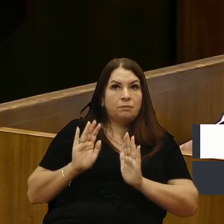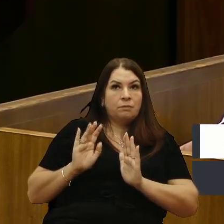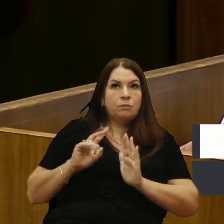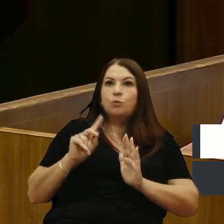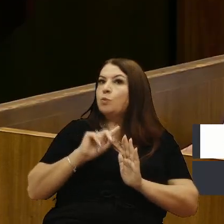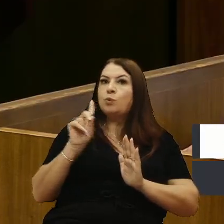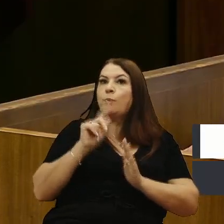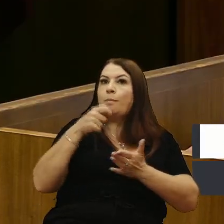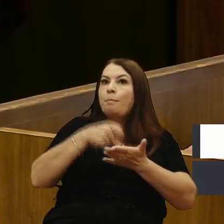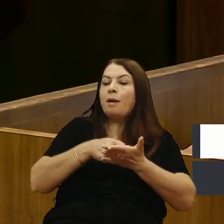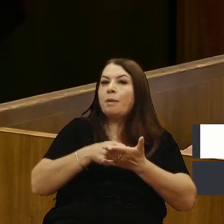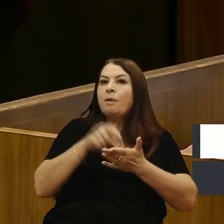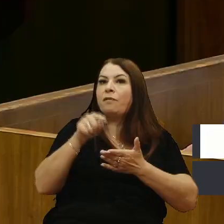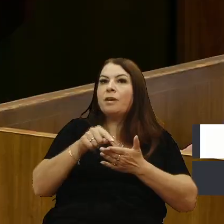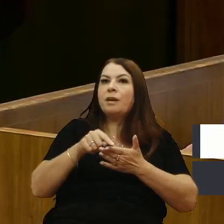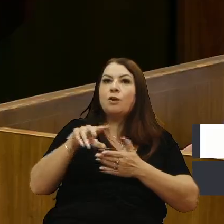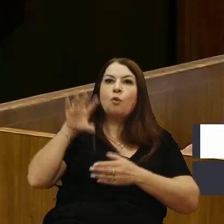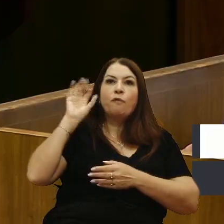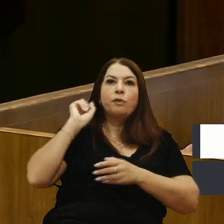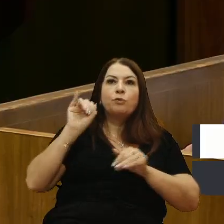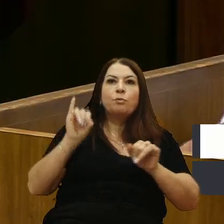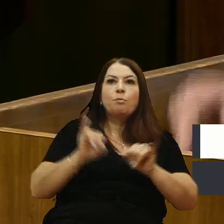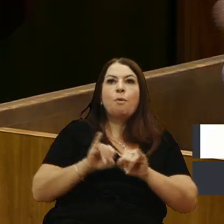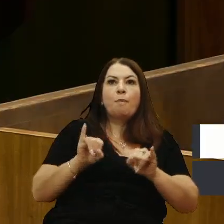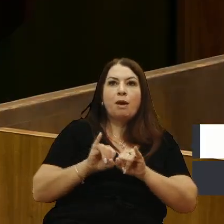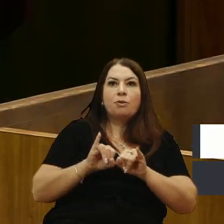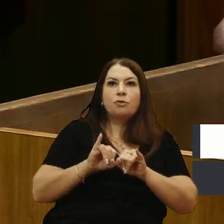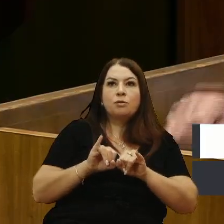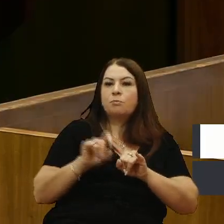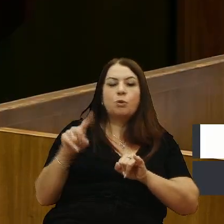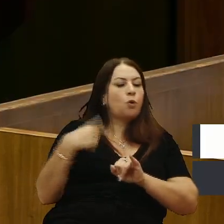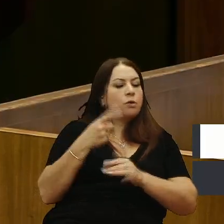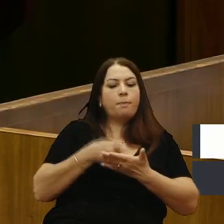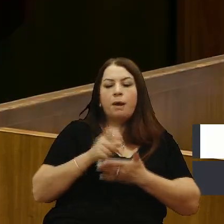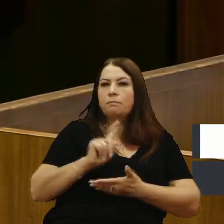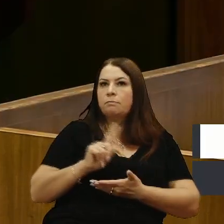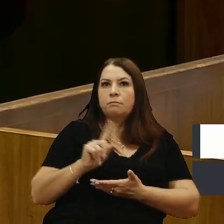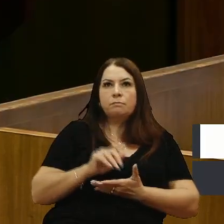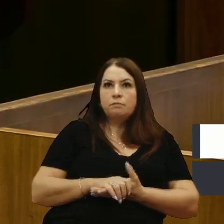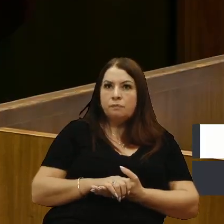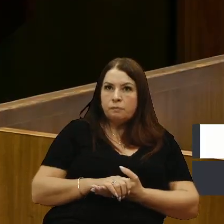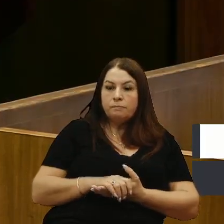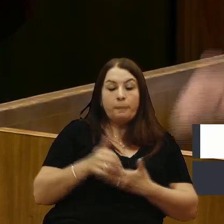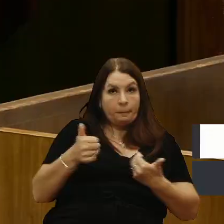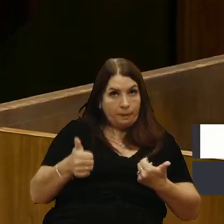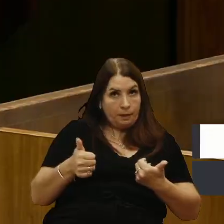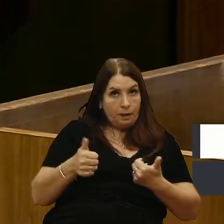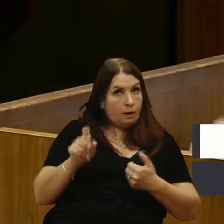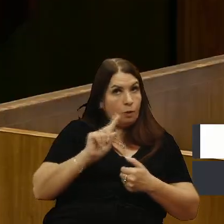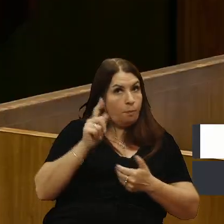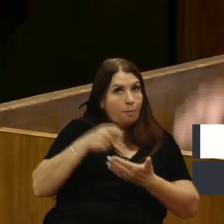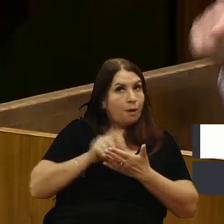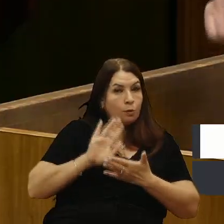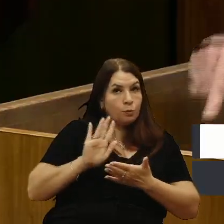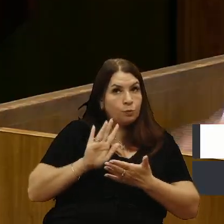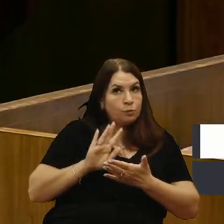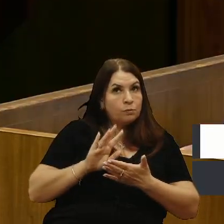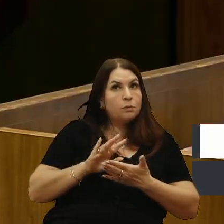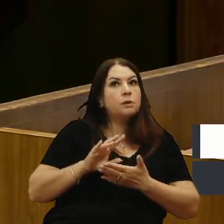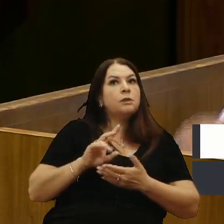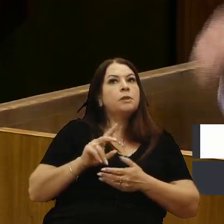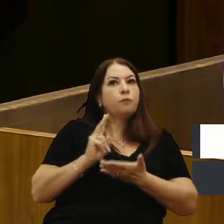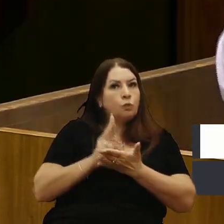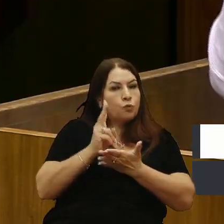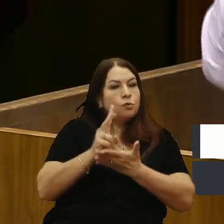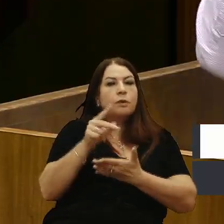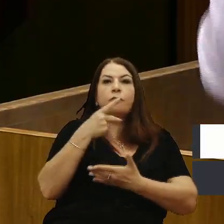não somos pagos para ficar aqui escutando bobagem. Para isso nós não somos pagos. Tá? Não somos pagos. E vou mais longe.